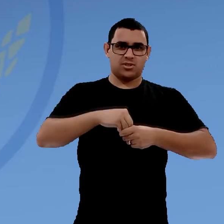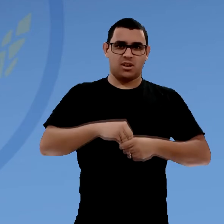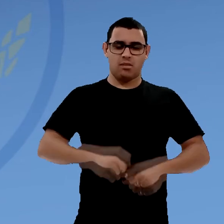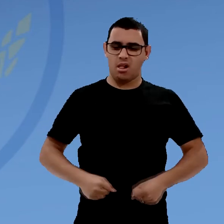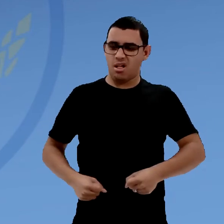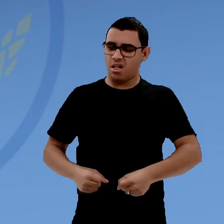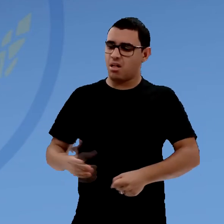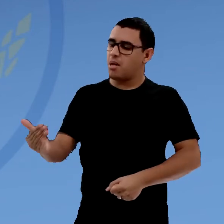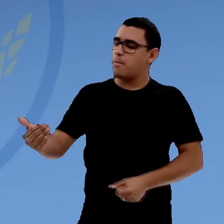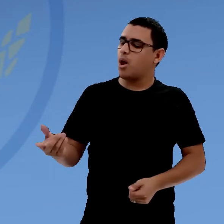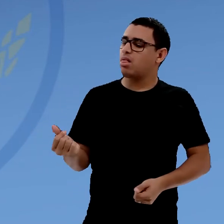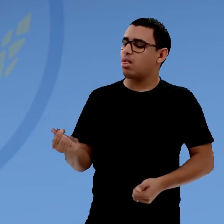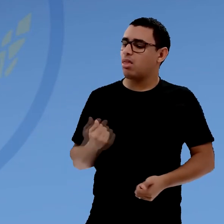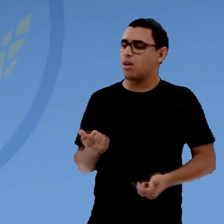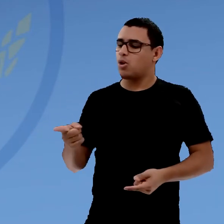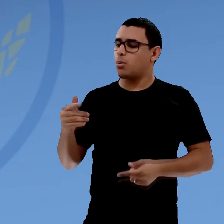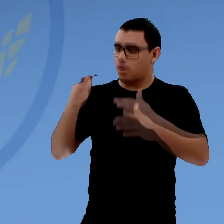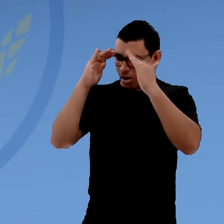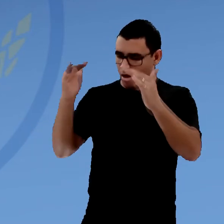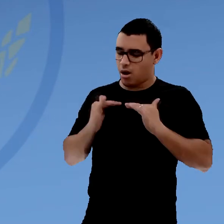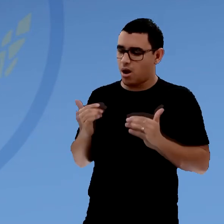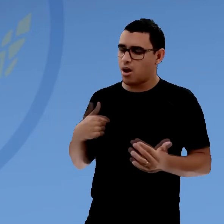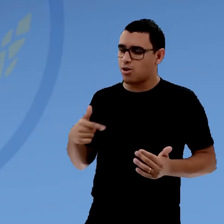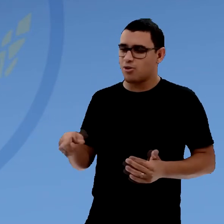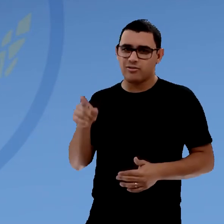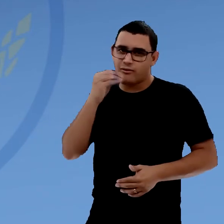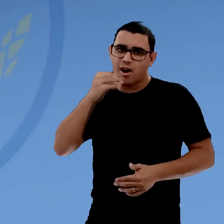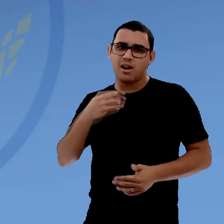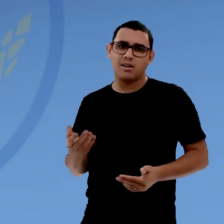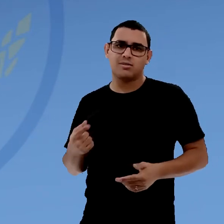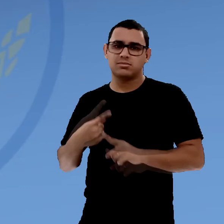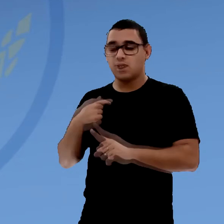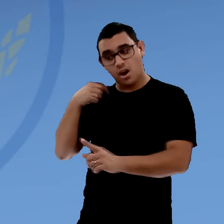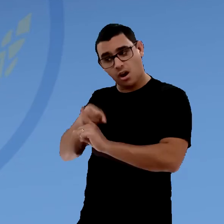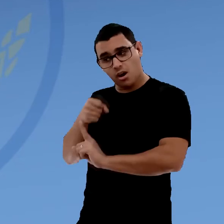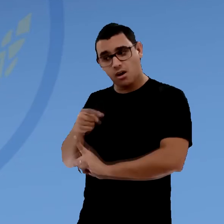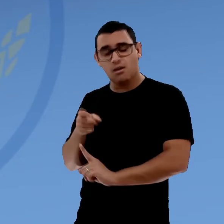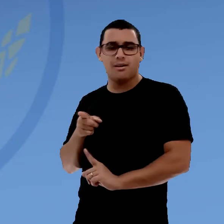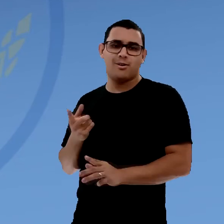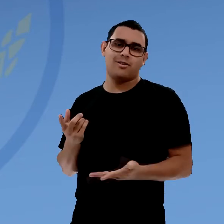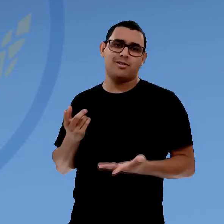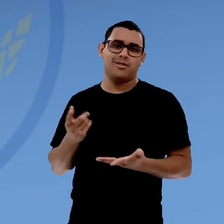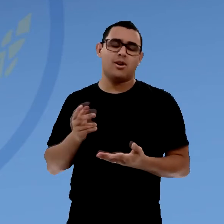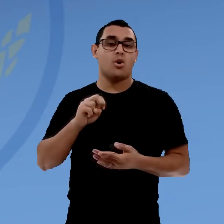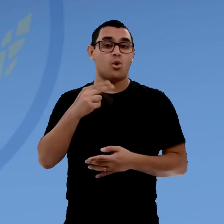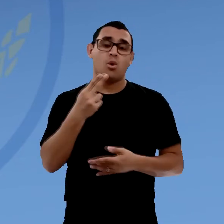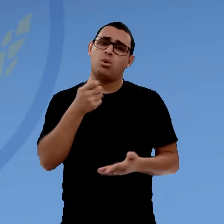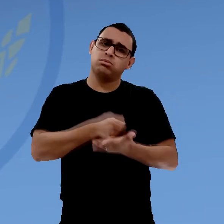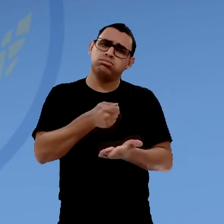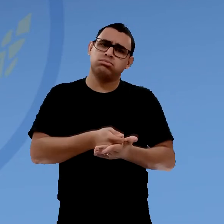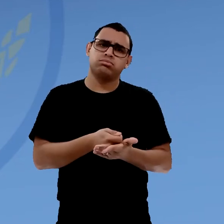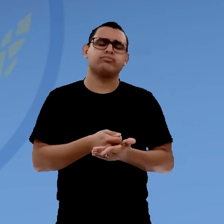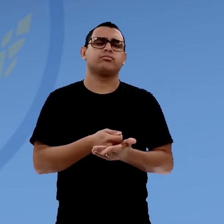o mais fraco a lhe dar dinheiro, a fazer o que ele manda. Ou por imposição, justamente